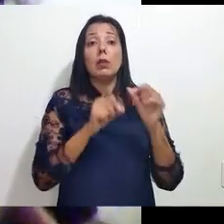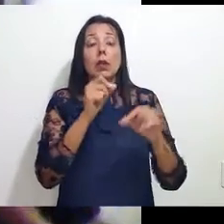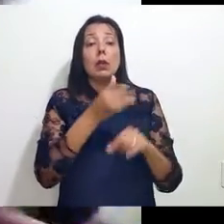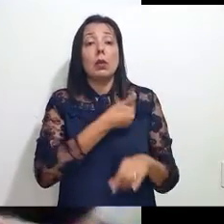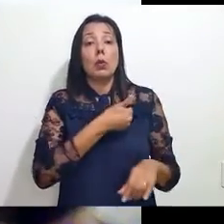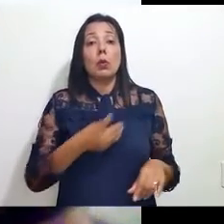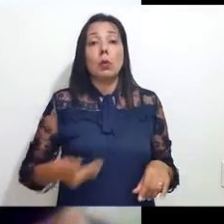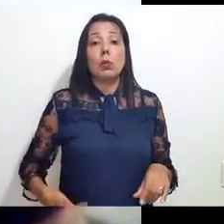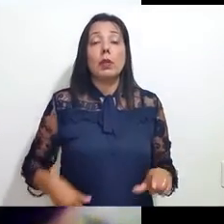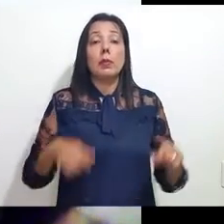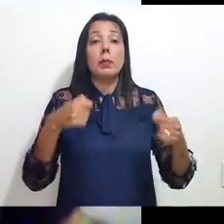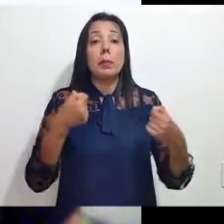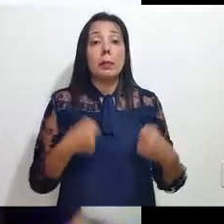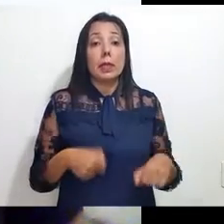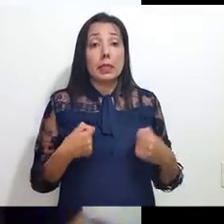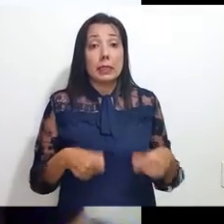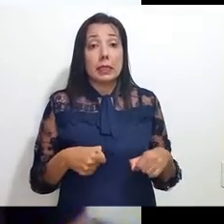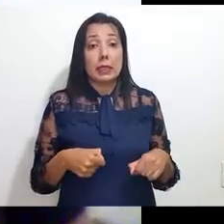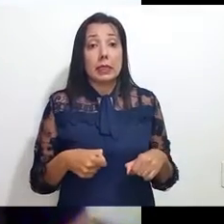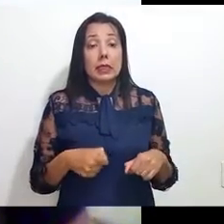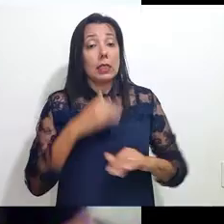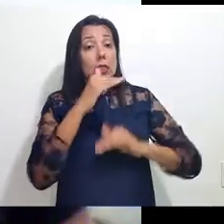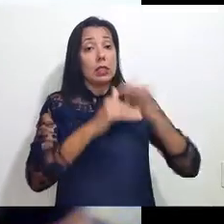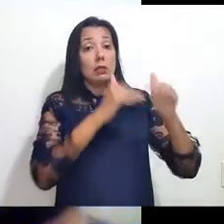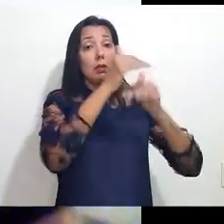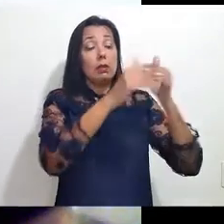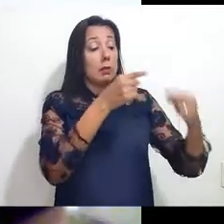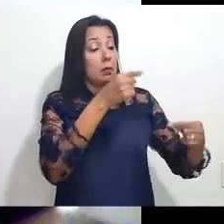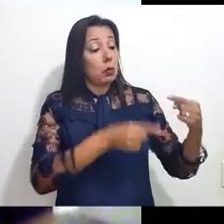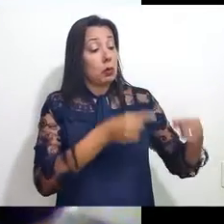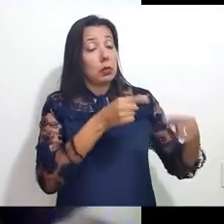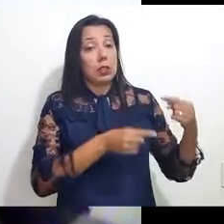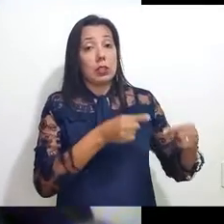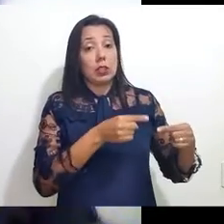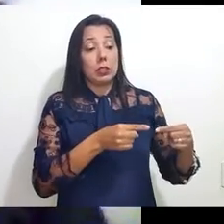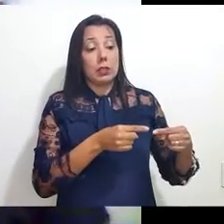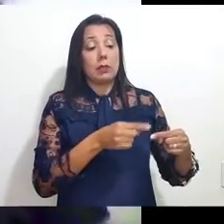entre violência e exploração sexual.